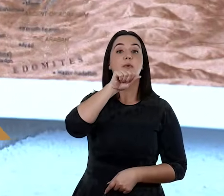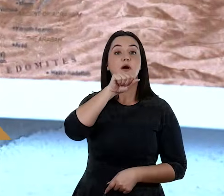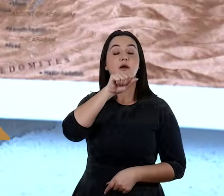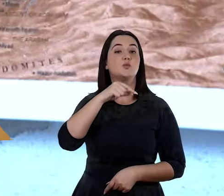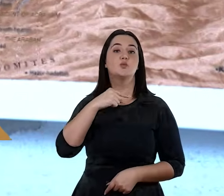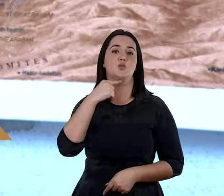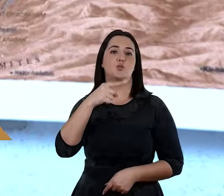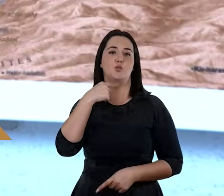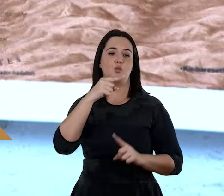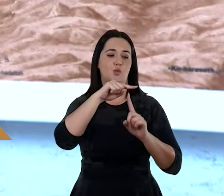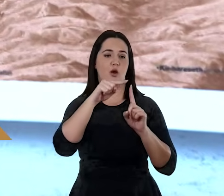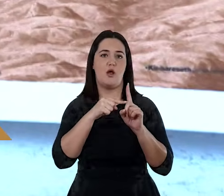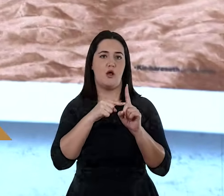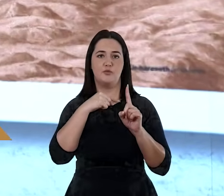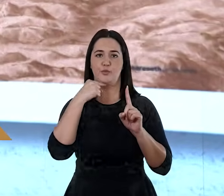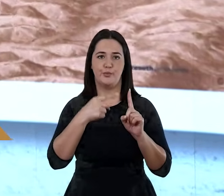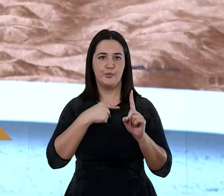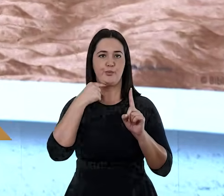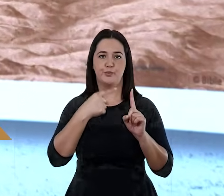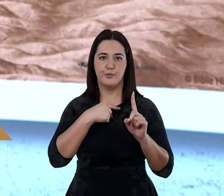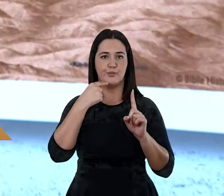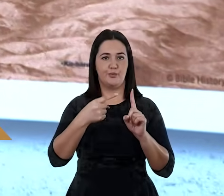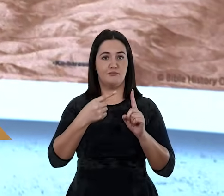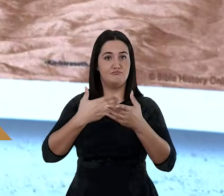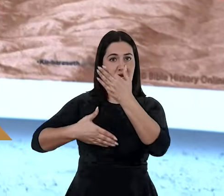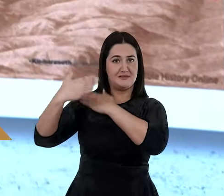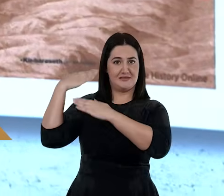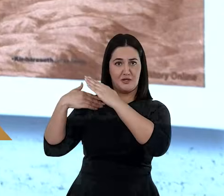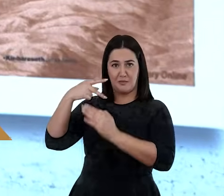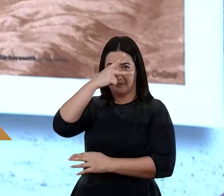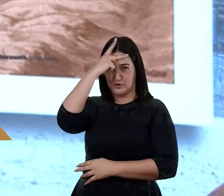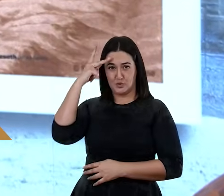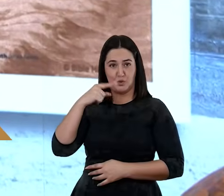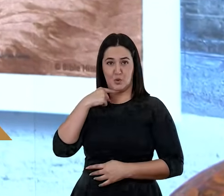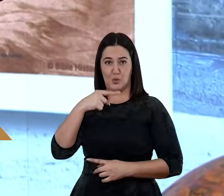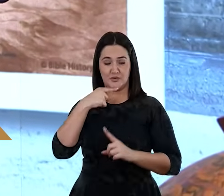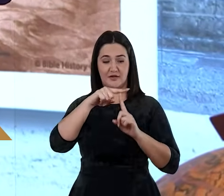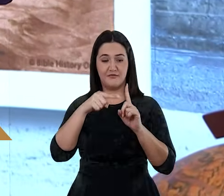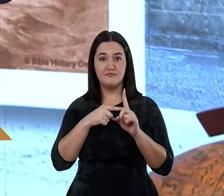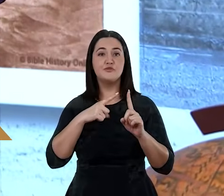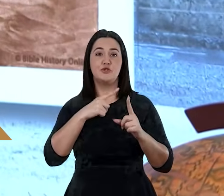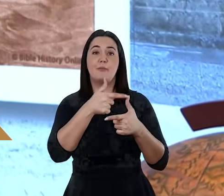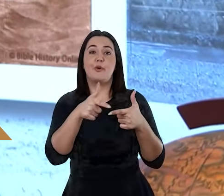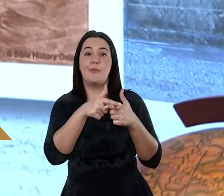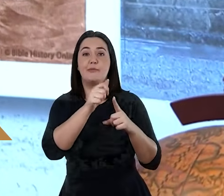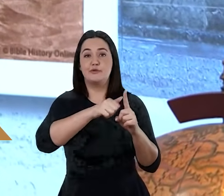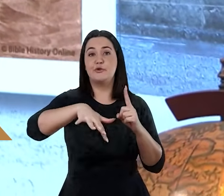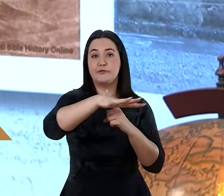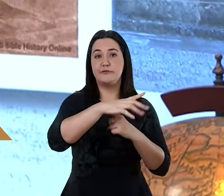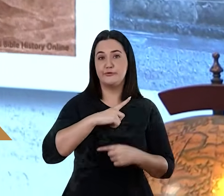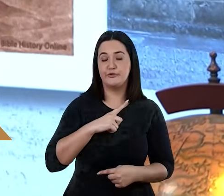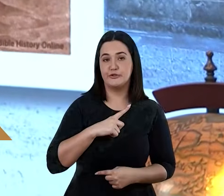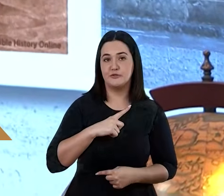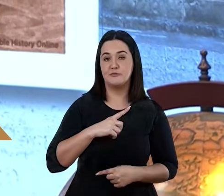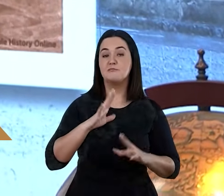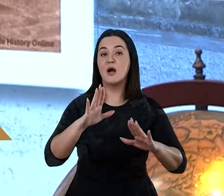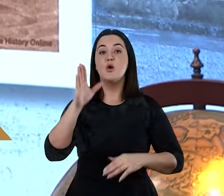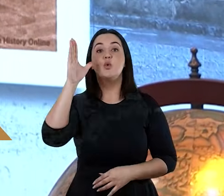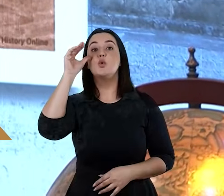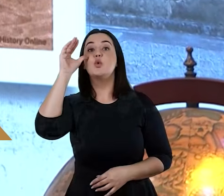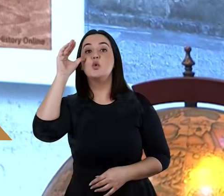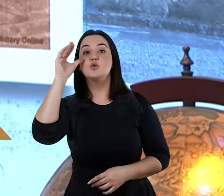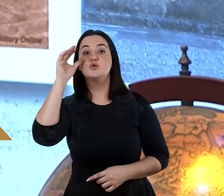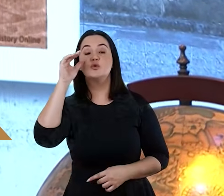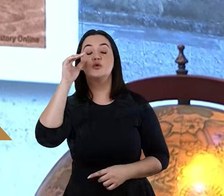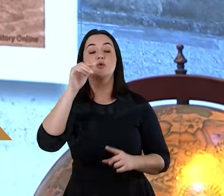era ser estéril. Aliás, uma mulher que não podia ter filhos naquela época enfrentava muitos problemas na sociedade. E o fato curioso é